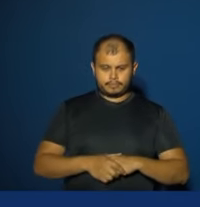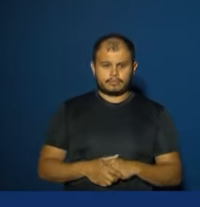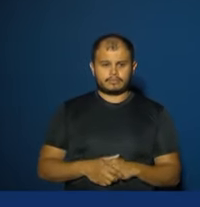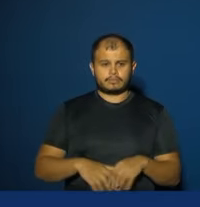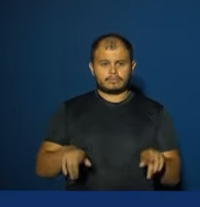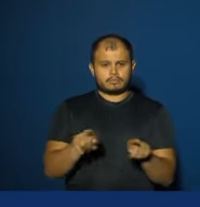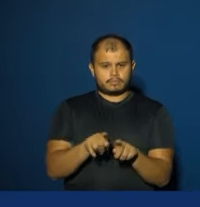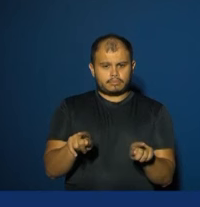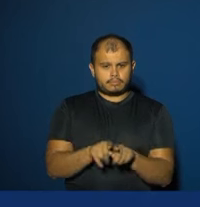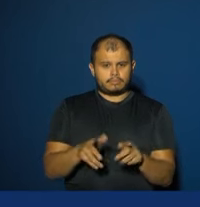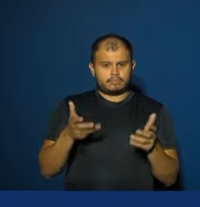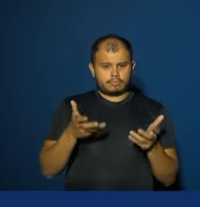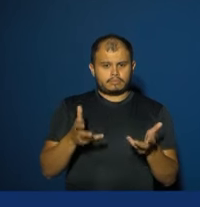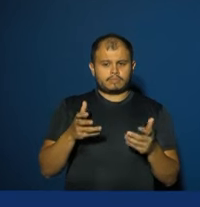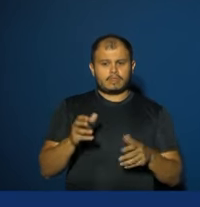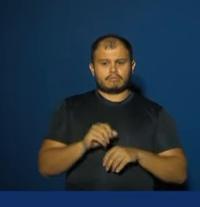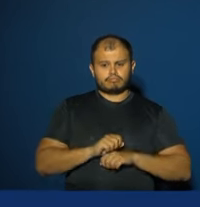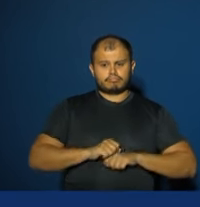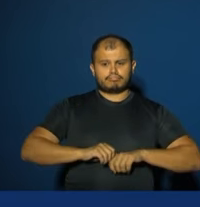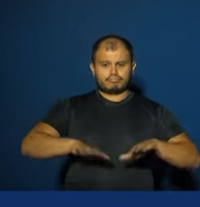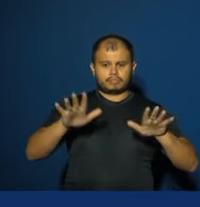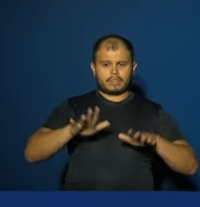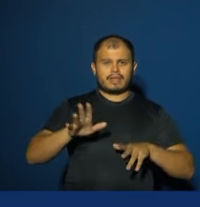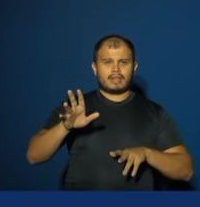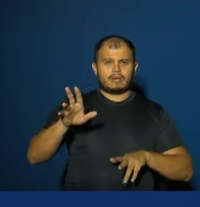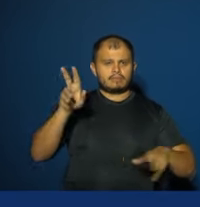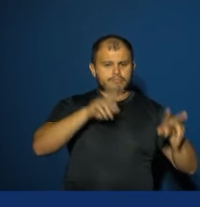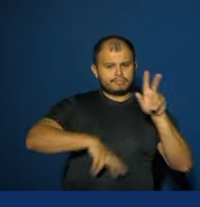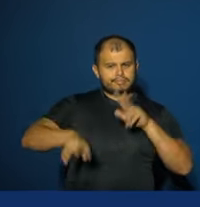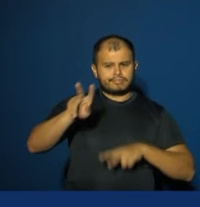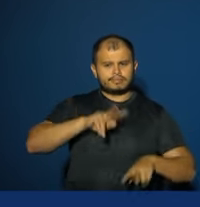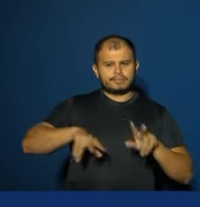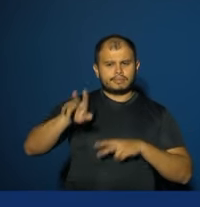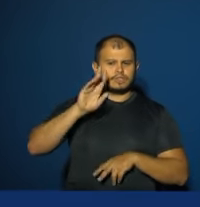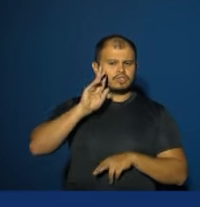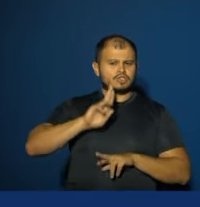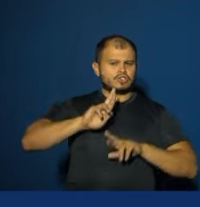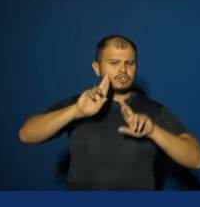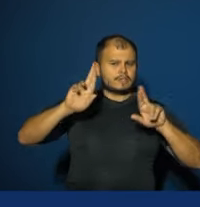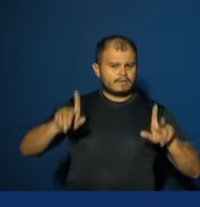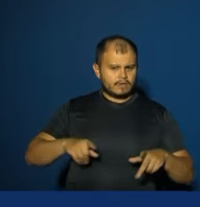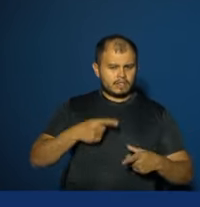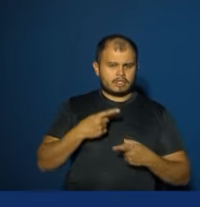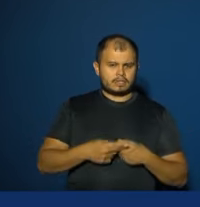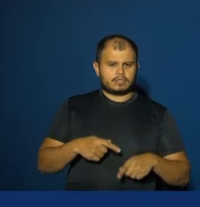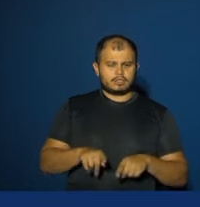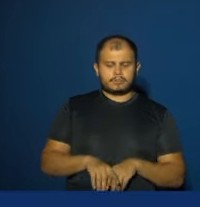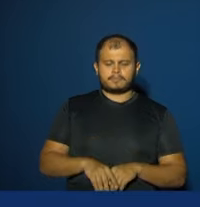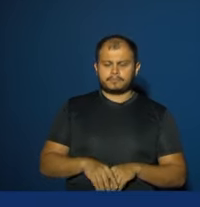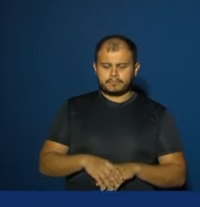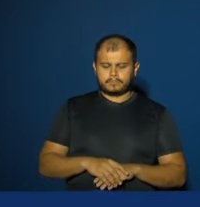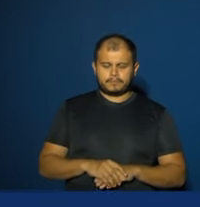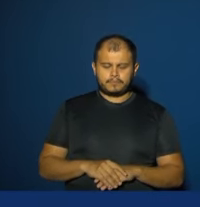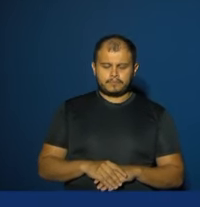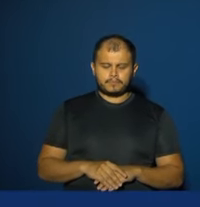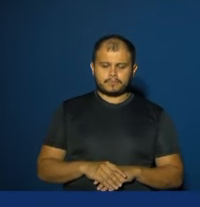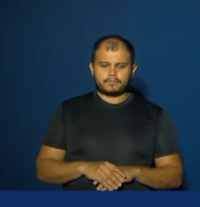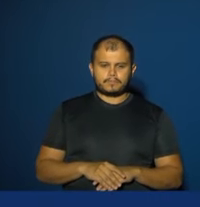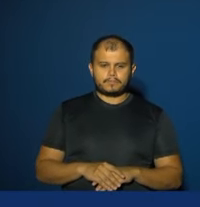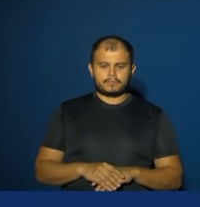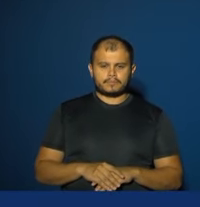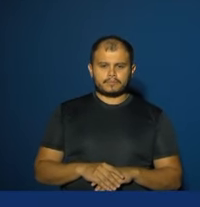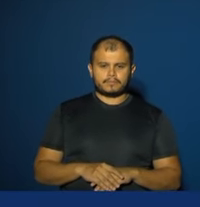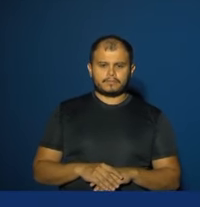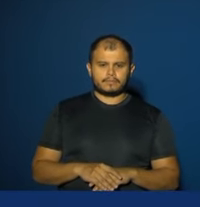eu também queria trazer um um ângulo aqui um pouquinho diferente pegando a a primeira pergunta sua aqui e depois já emendando a Corsan que é